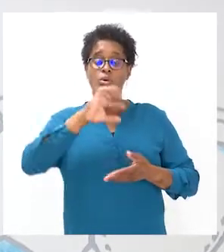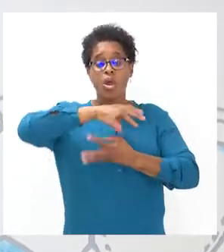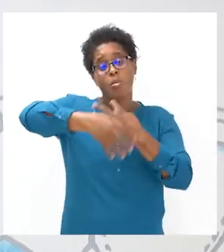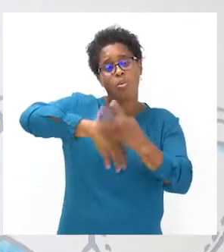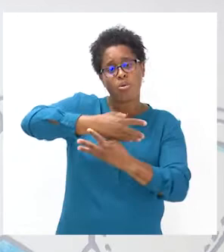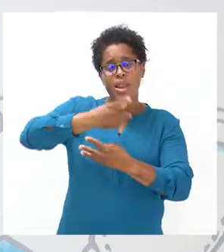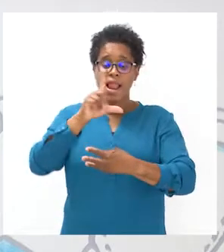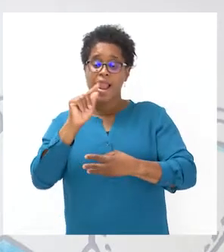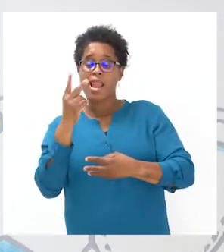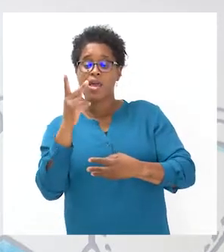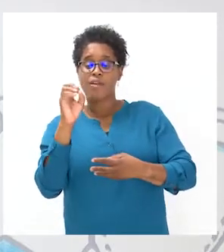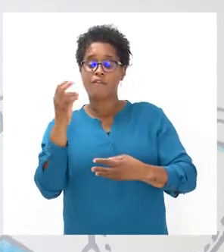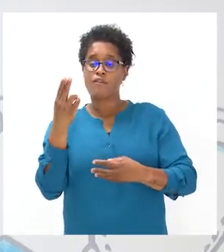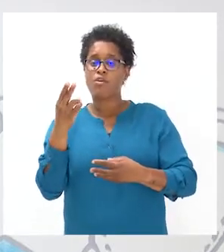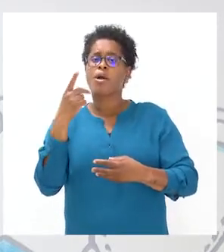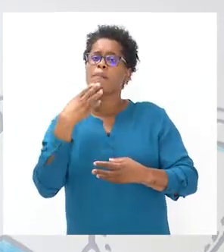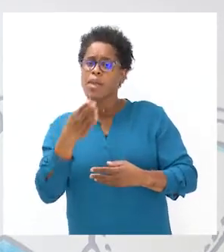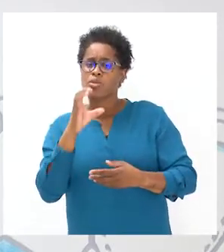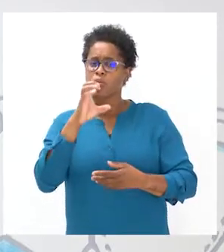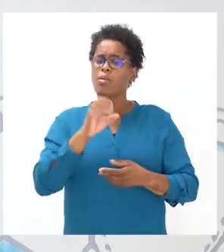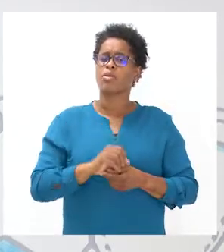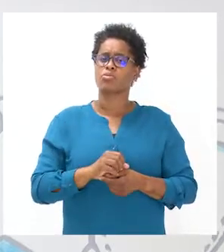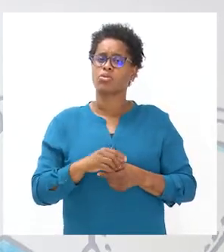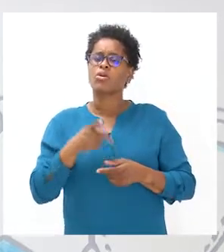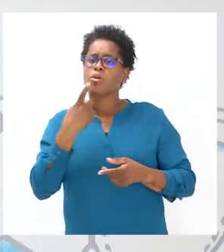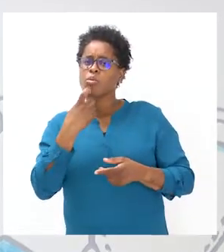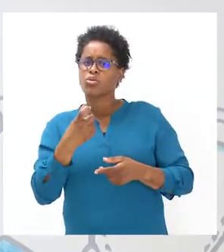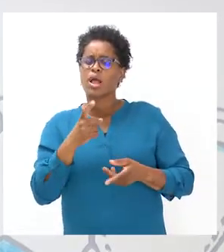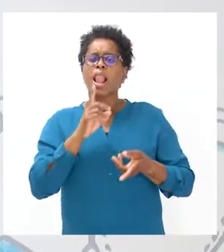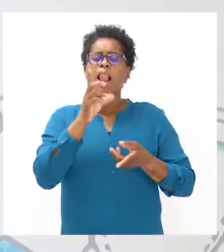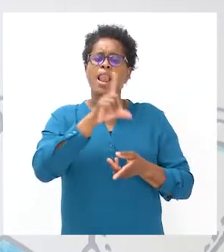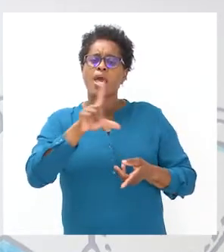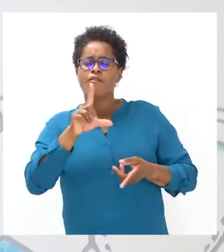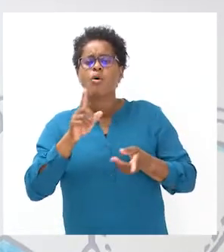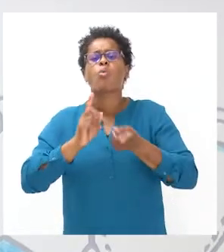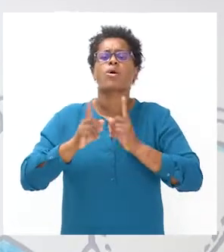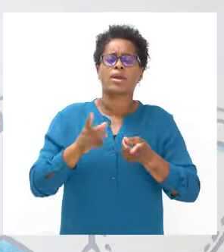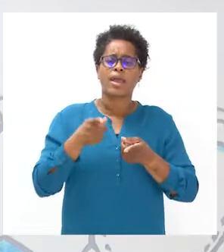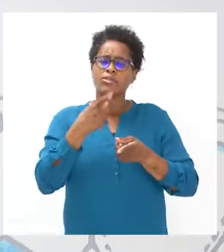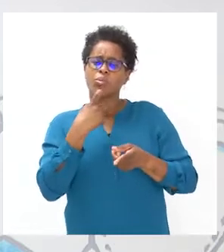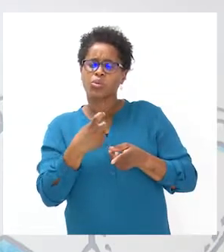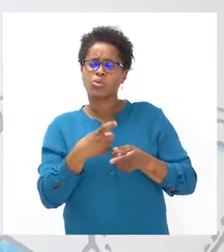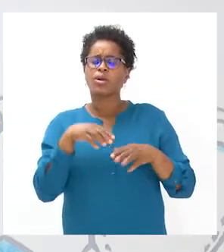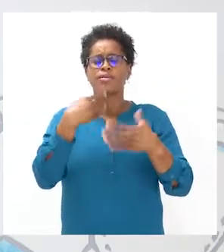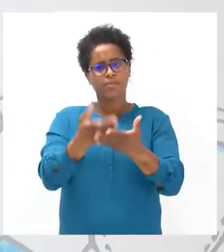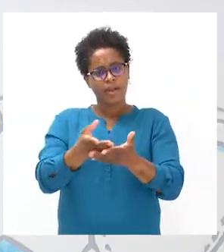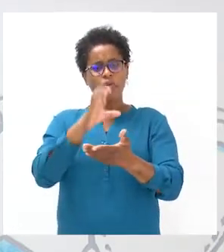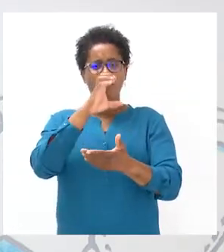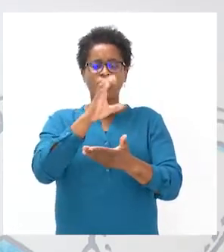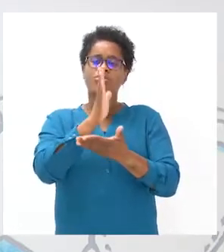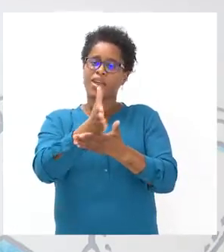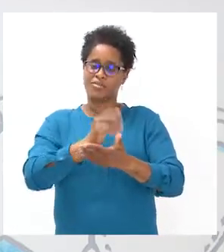um complemento. Vejam a perguntinha, levou o quê? E esta perguntinha dá-nos o complemento